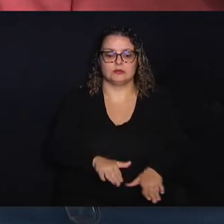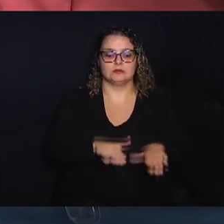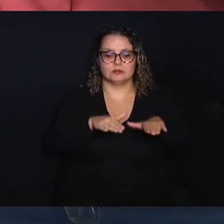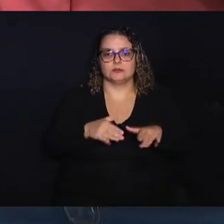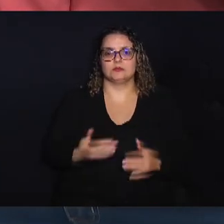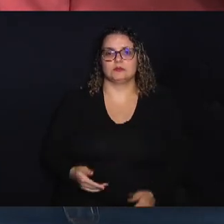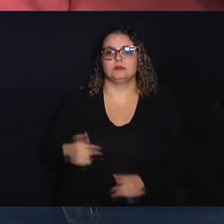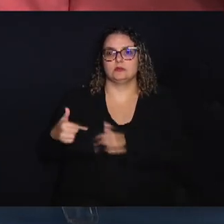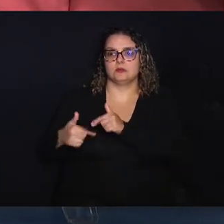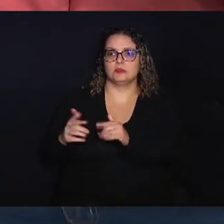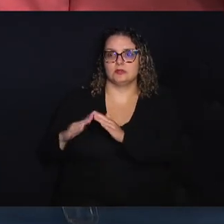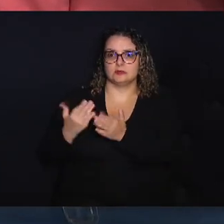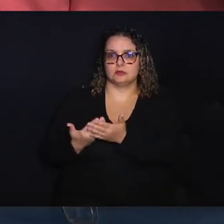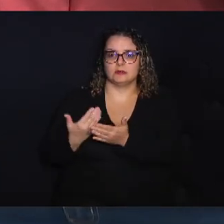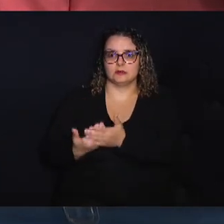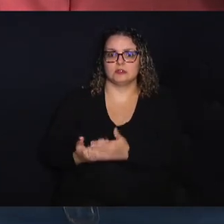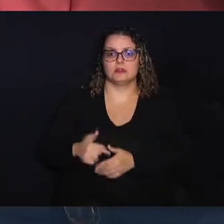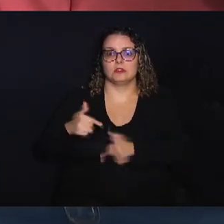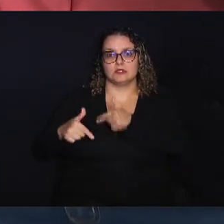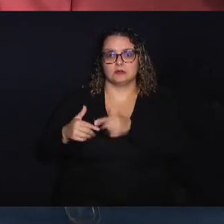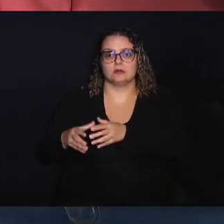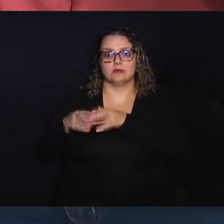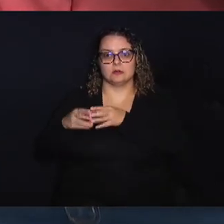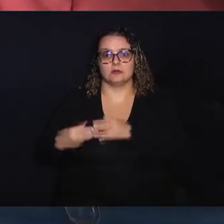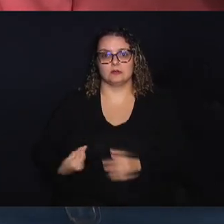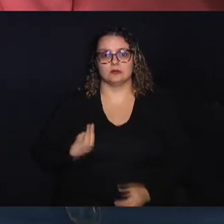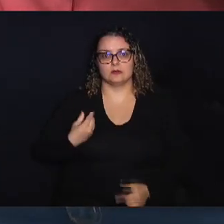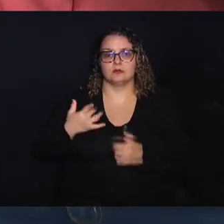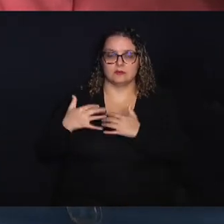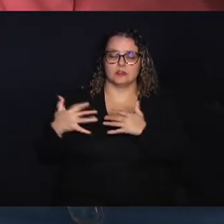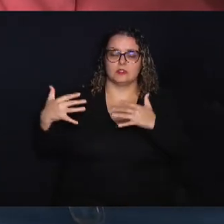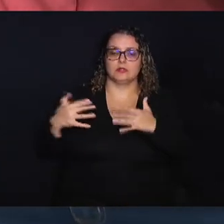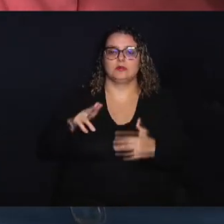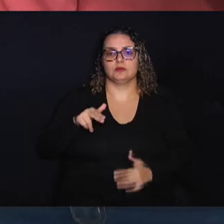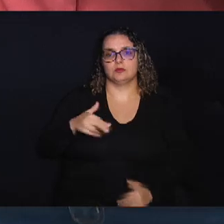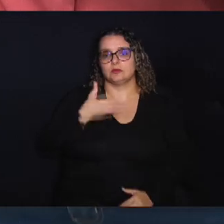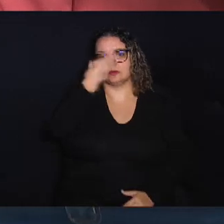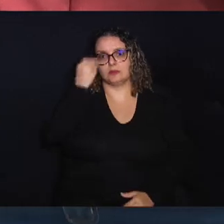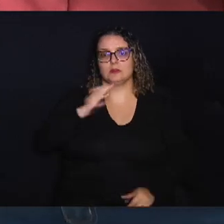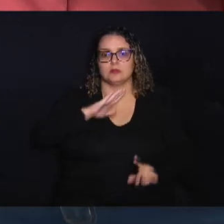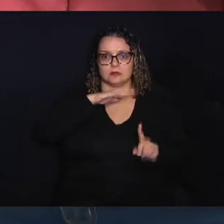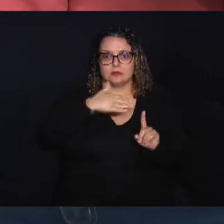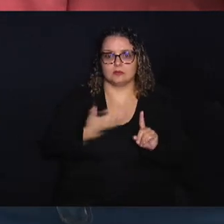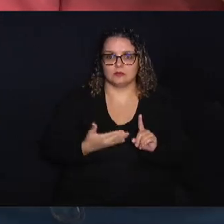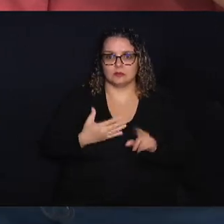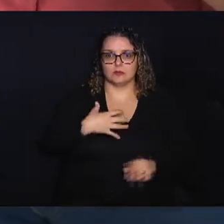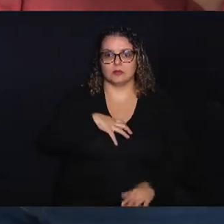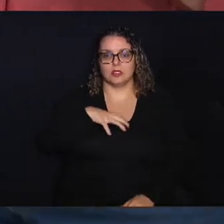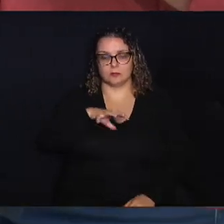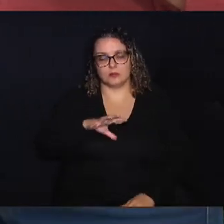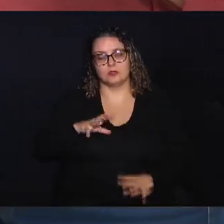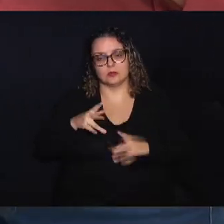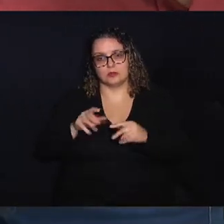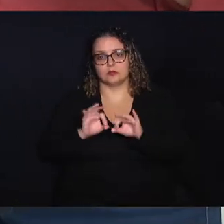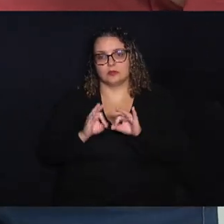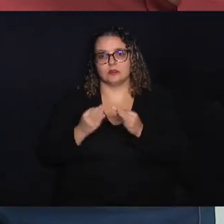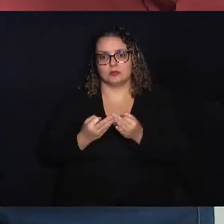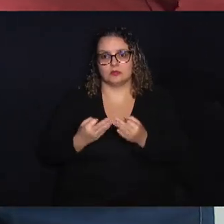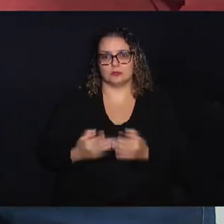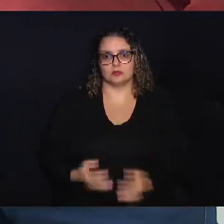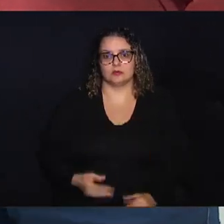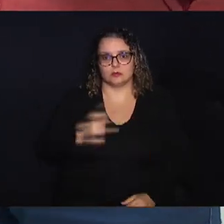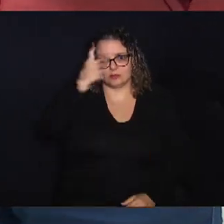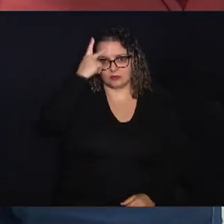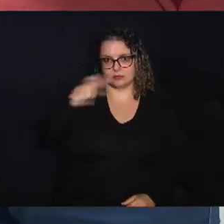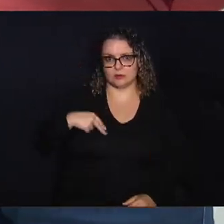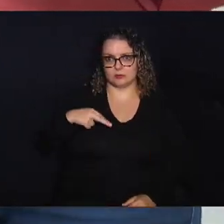ela, um ser iluminado que jamais será esquecida. Então, deixo aqui a minha homenagem e os meus sentimentos para a família e para o próprio